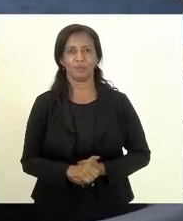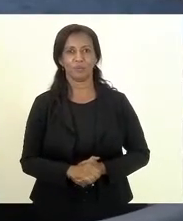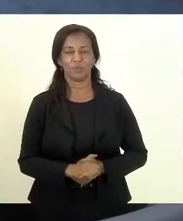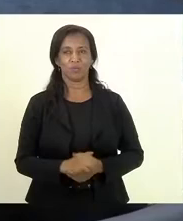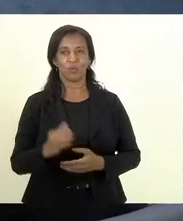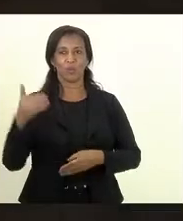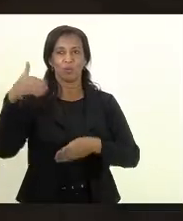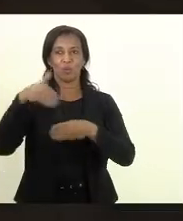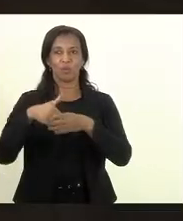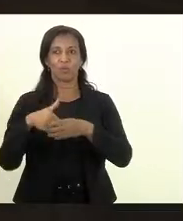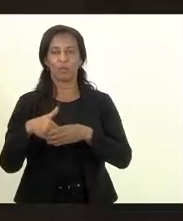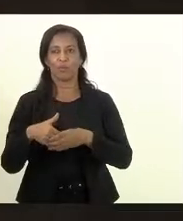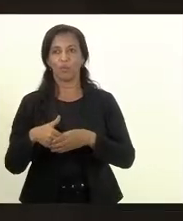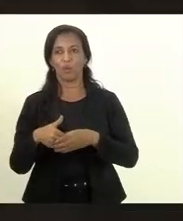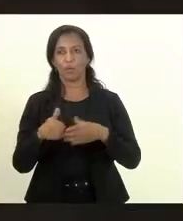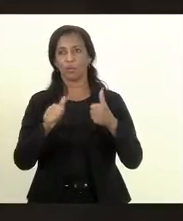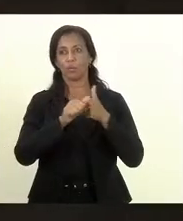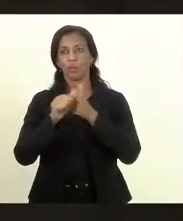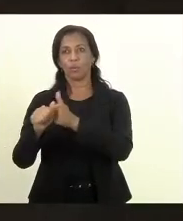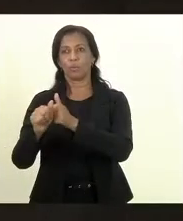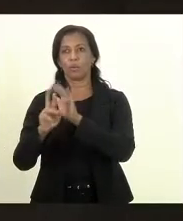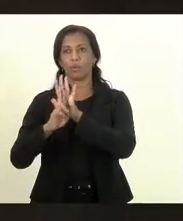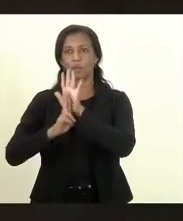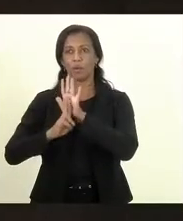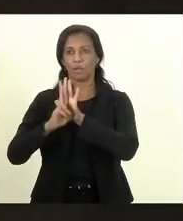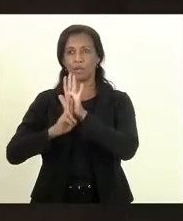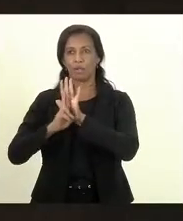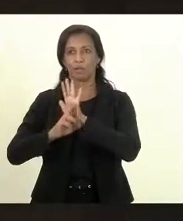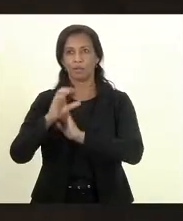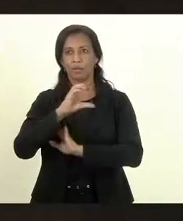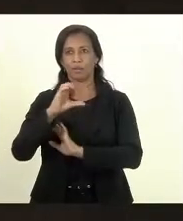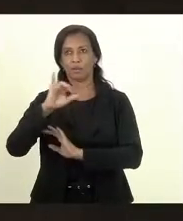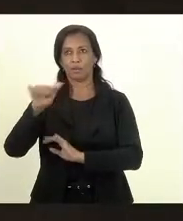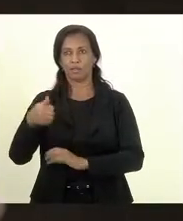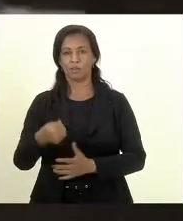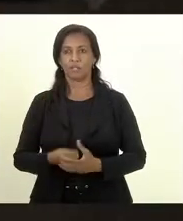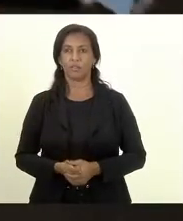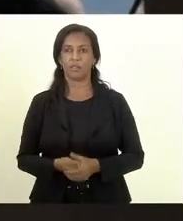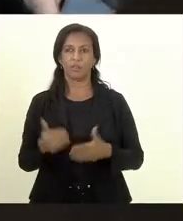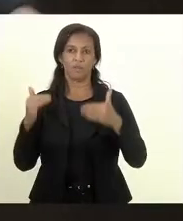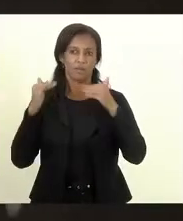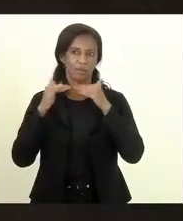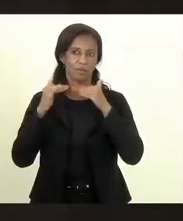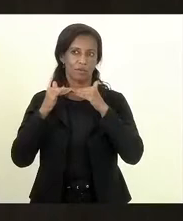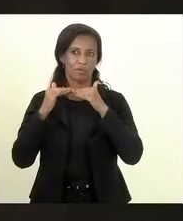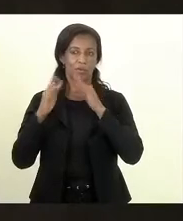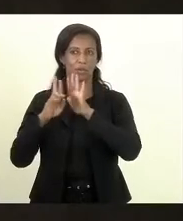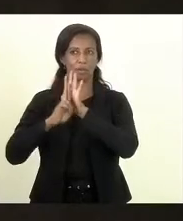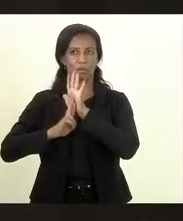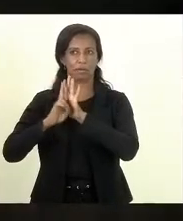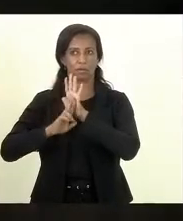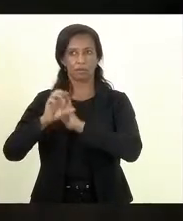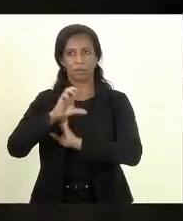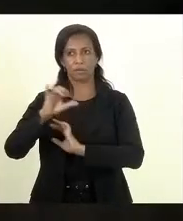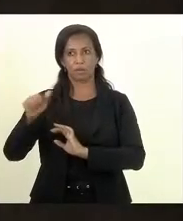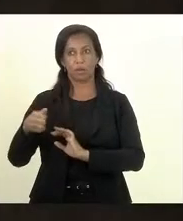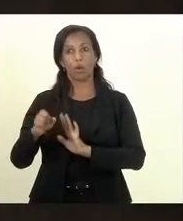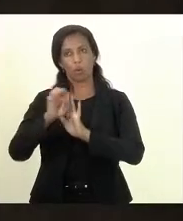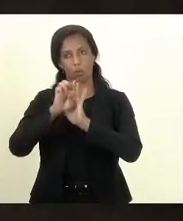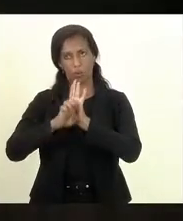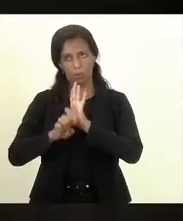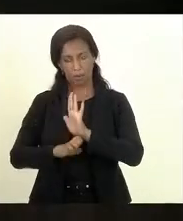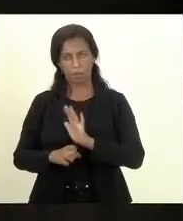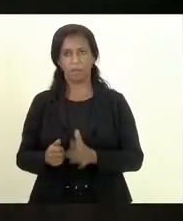Meu voto acompanha o voto do relator da CCJ, senhor presidente. É favorável ao relator da CCJ. Com emendas. Com